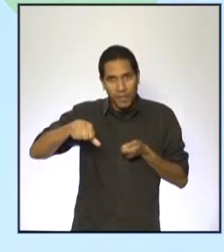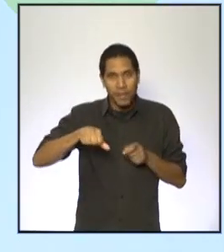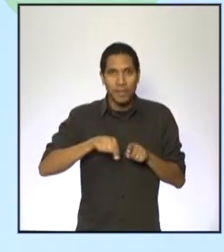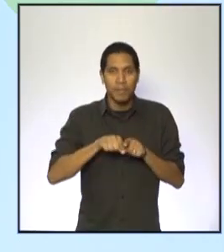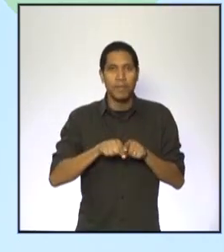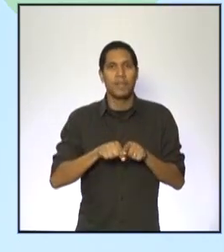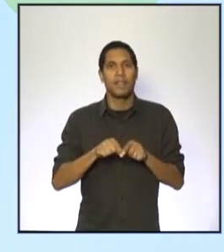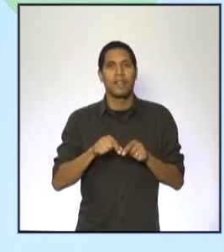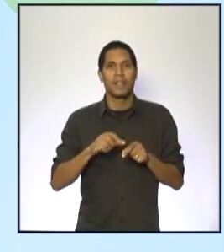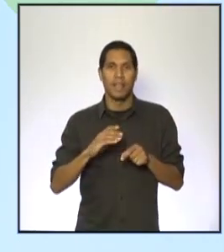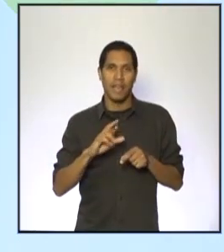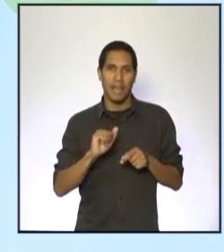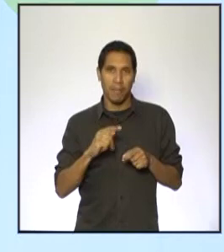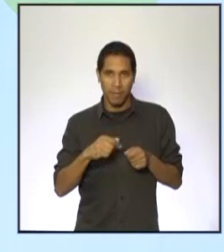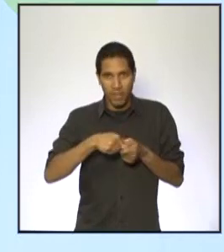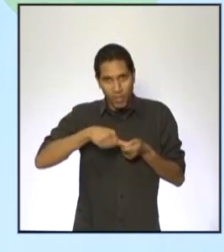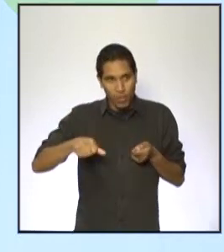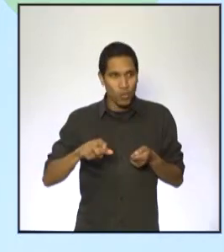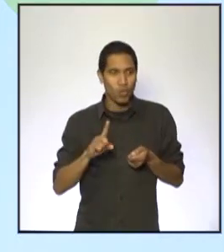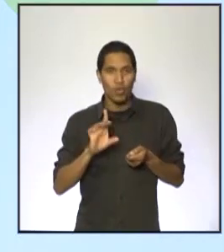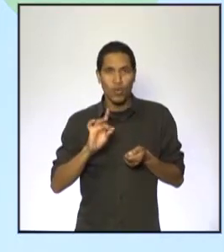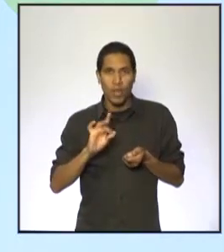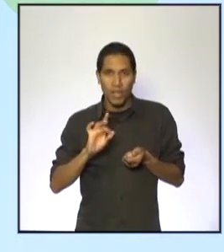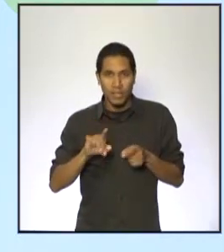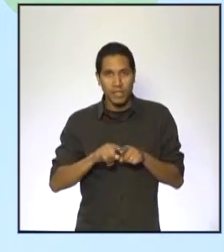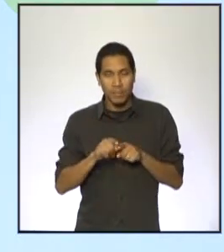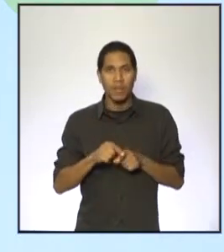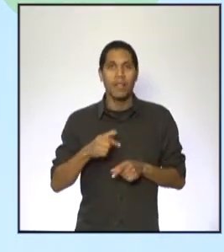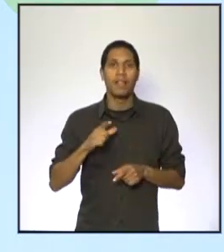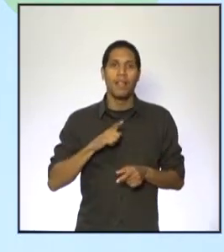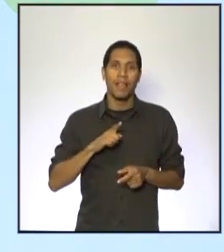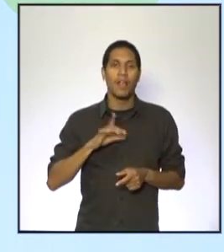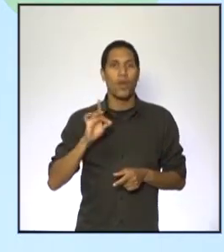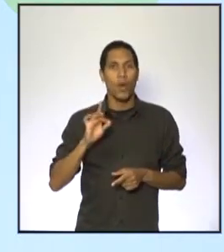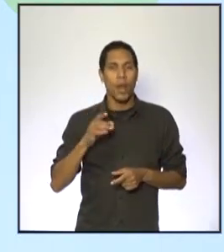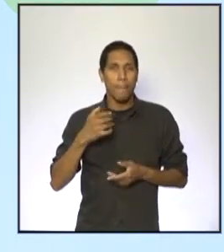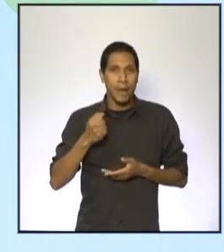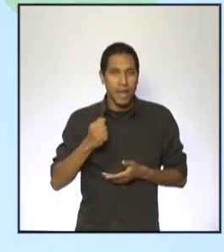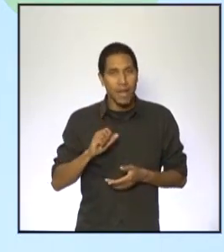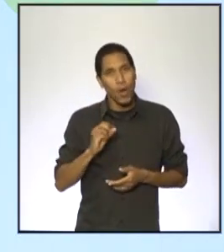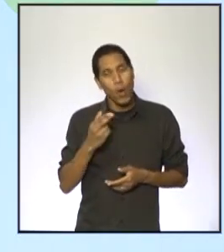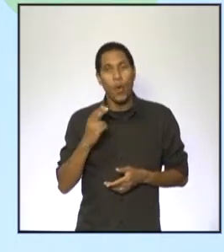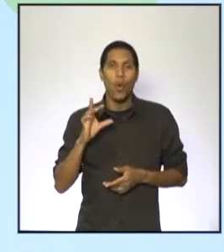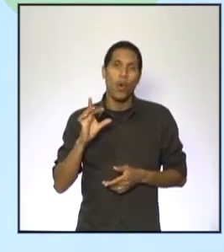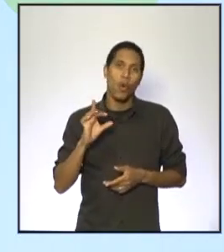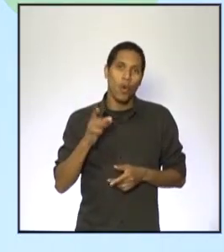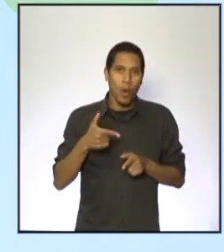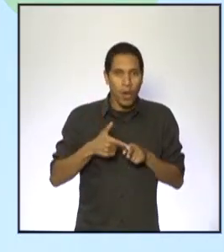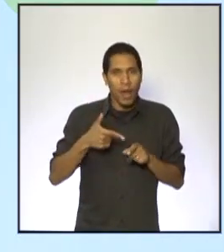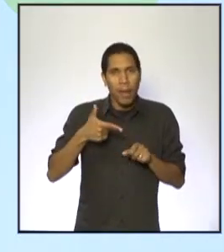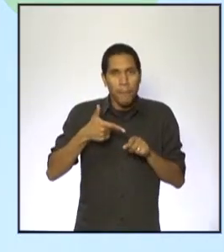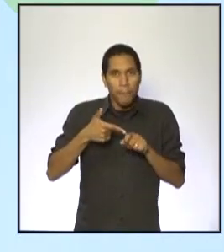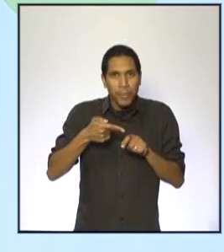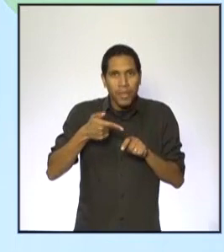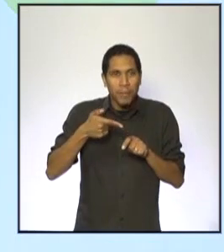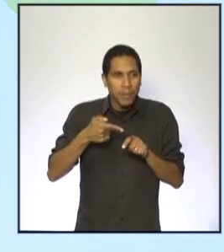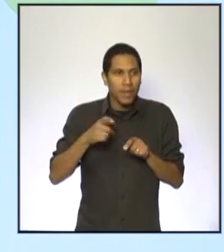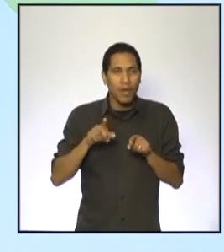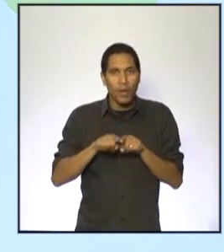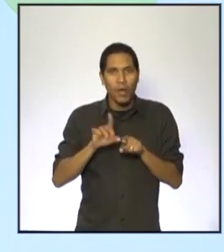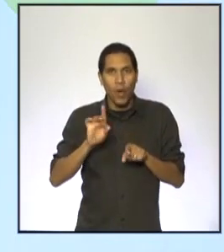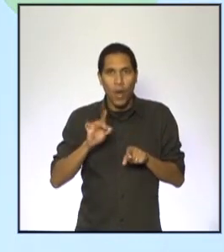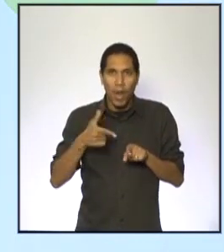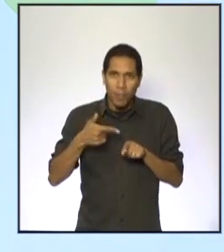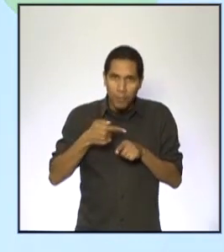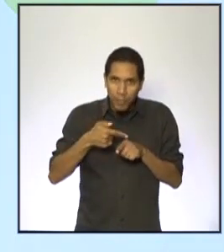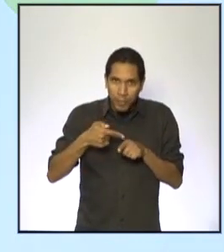durex, cola branca ou cola quente. Eu vou reproduzir o passo a passo bem devagar.